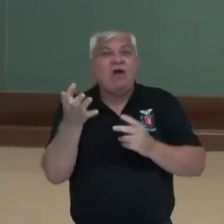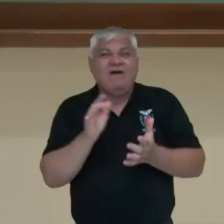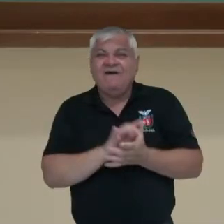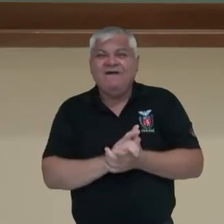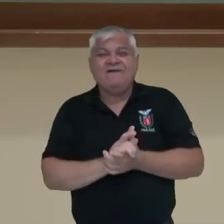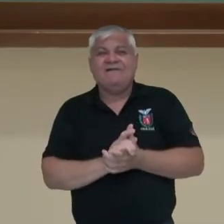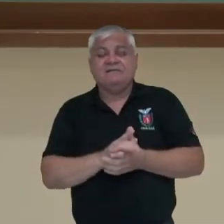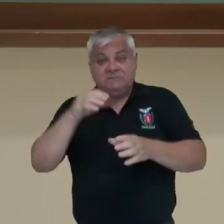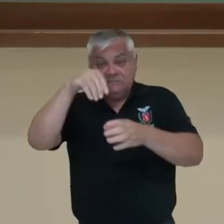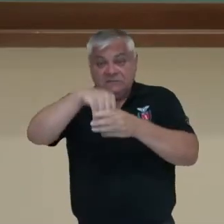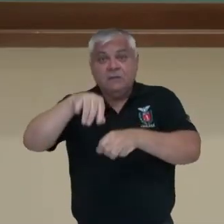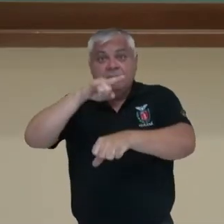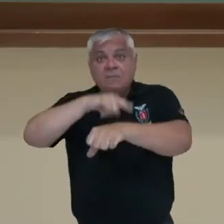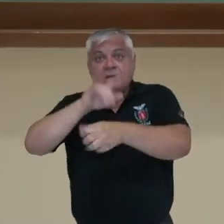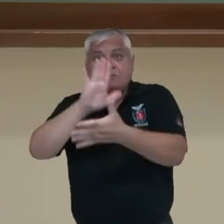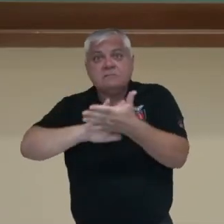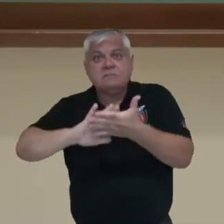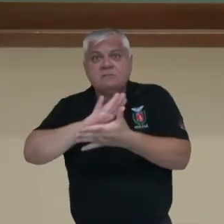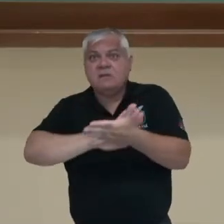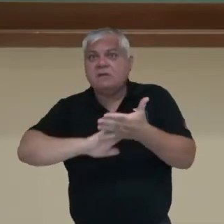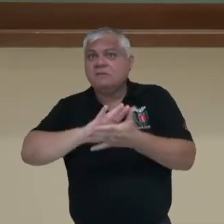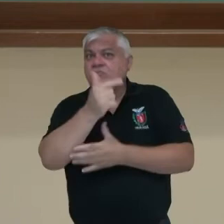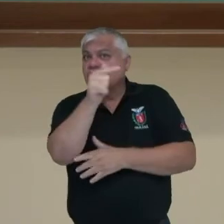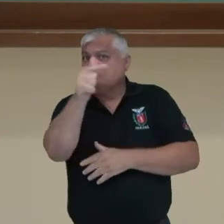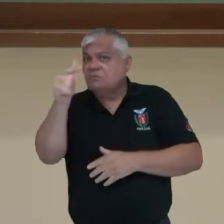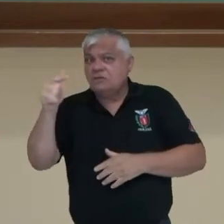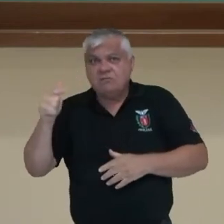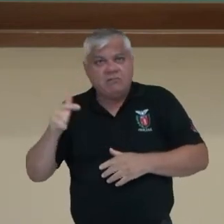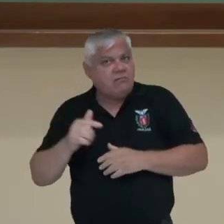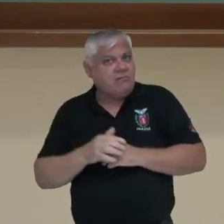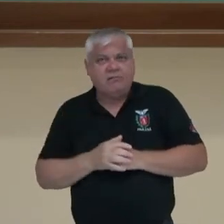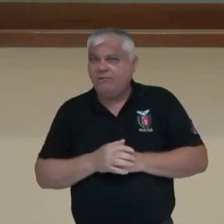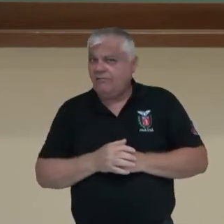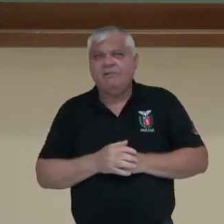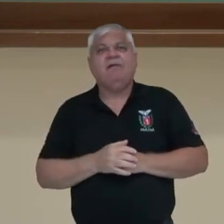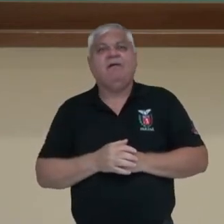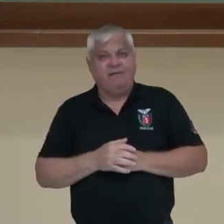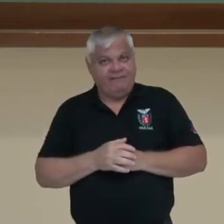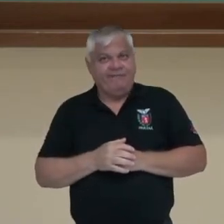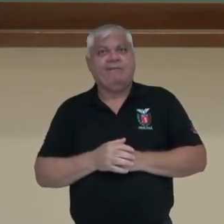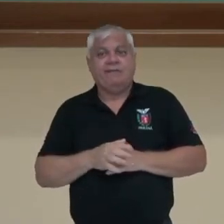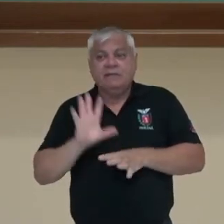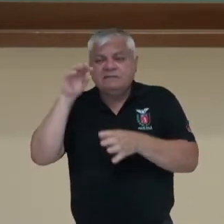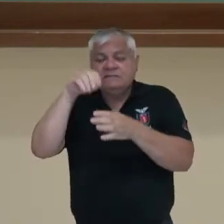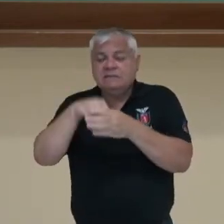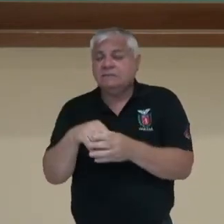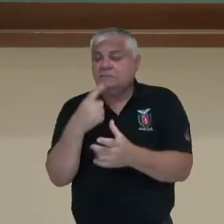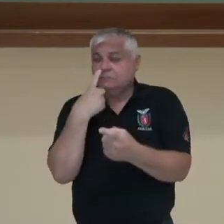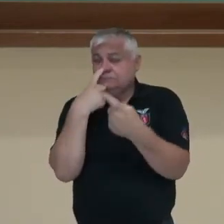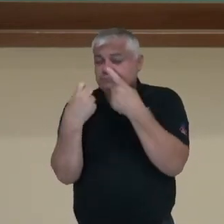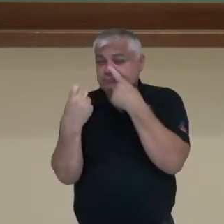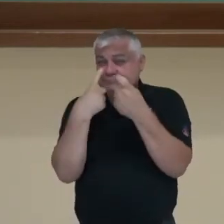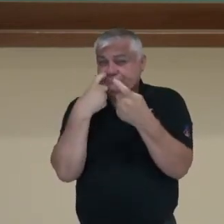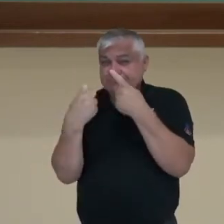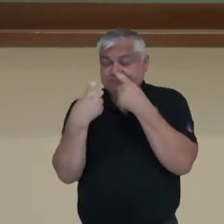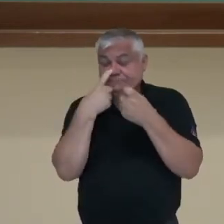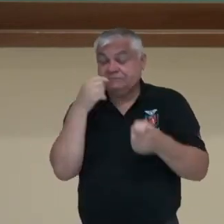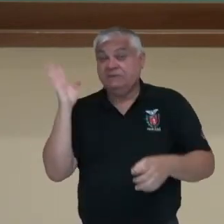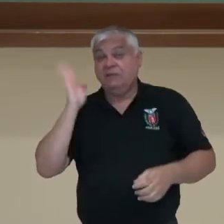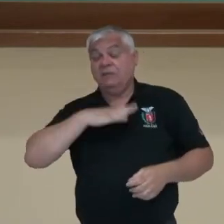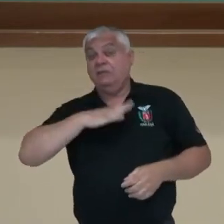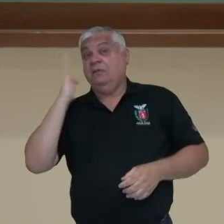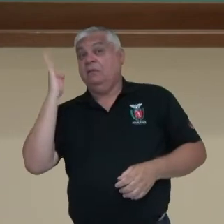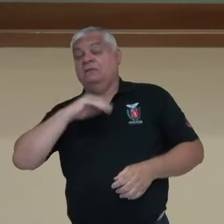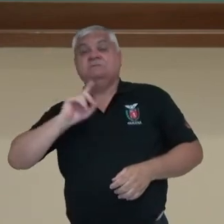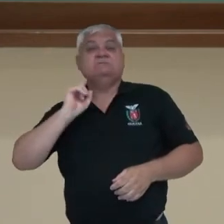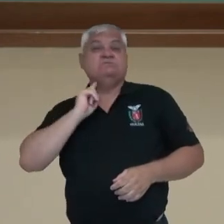ar, inclusive não tendo nem espaço para banheiro para suas necessidades. E não imagine um espaço de cheiro, de